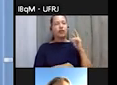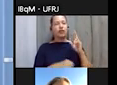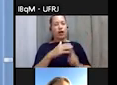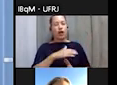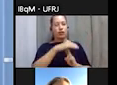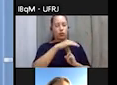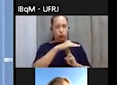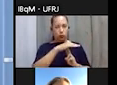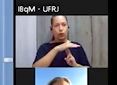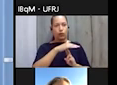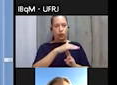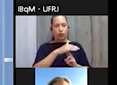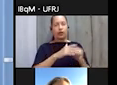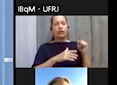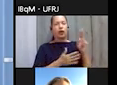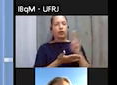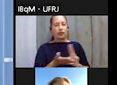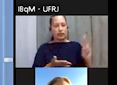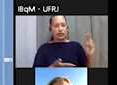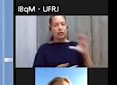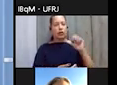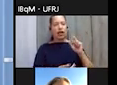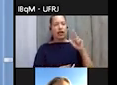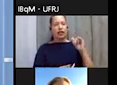Universidade Regional do Cariri, foi prefeito